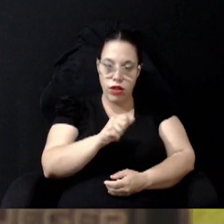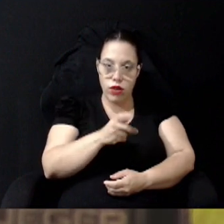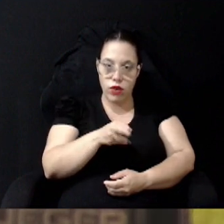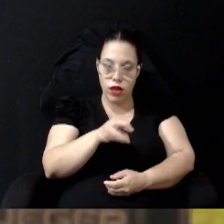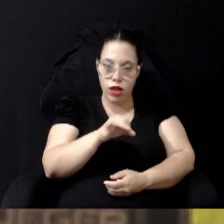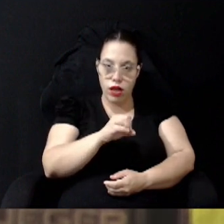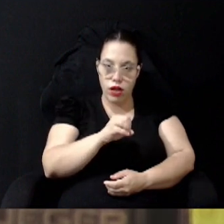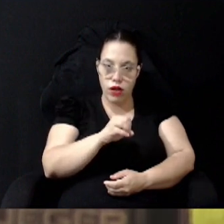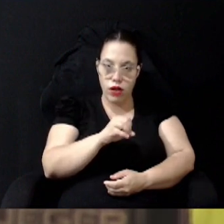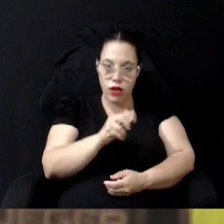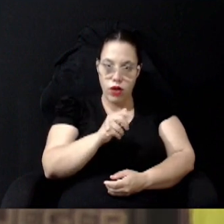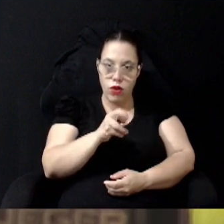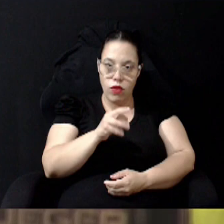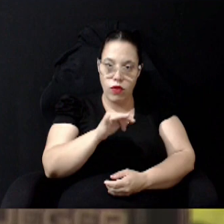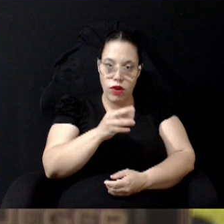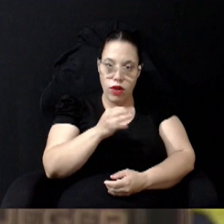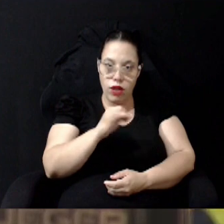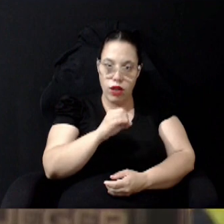de Almeida,